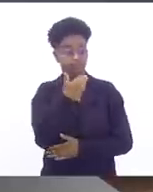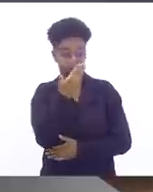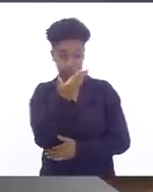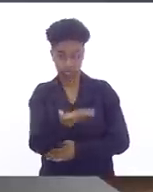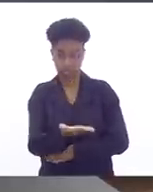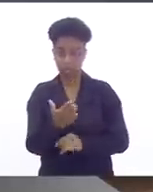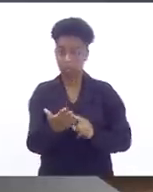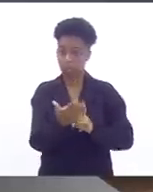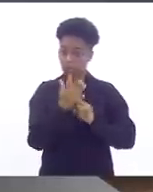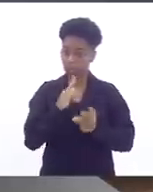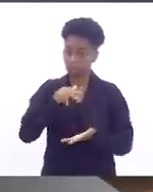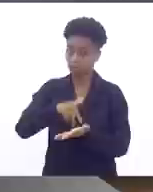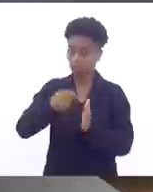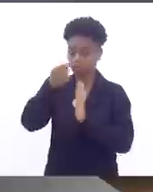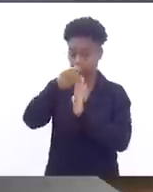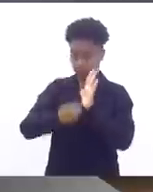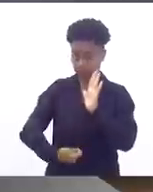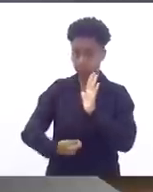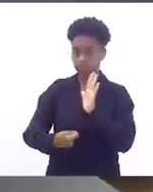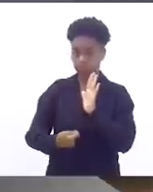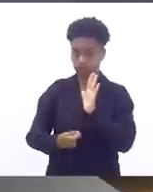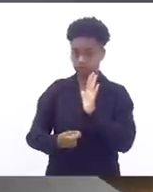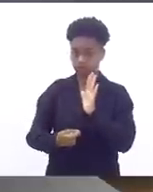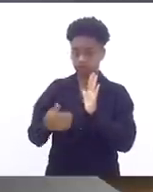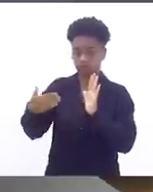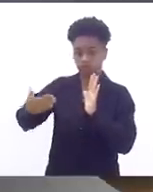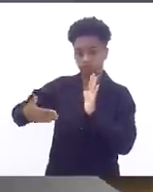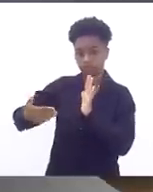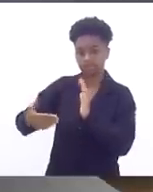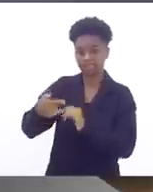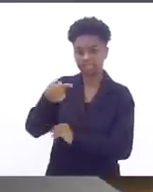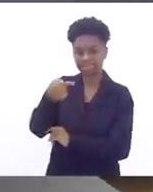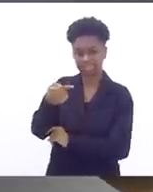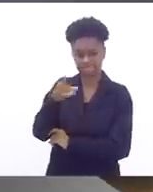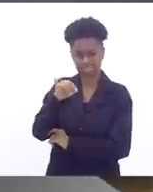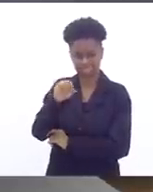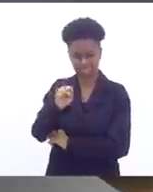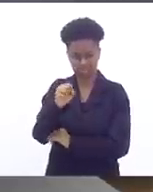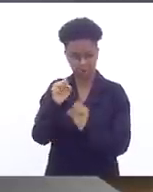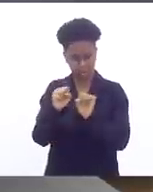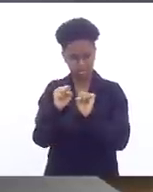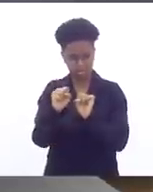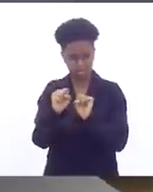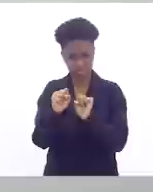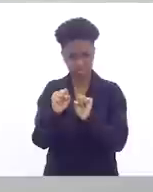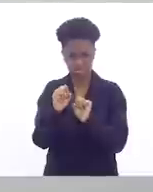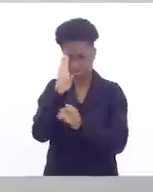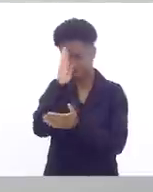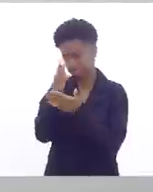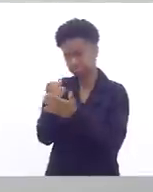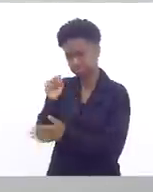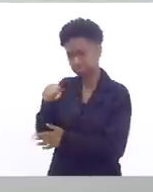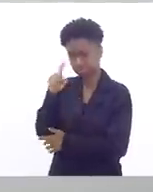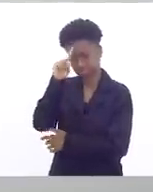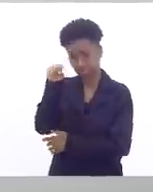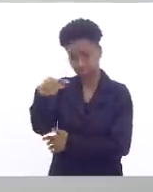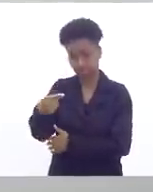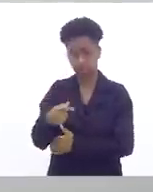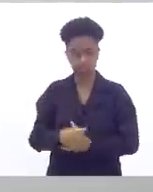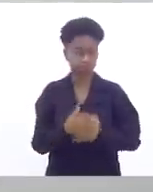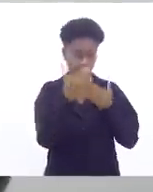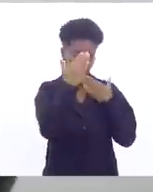sou dessas posição por escrito nos próximos 7 dias pode ser na próxima semana